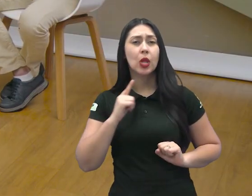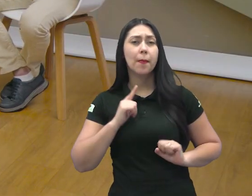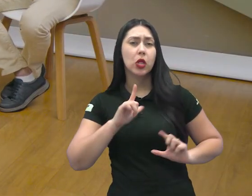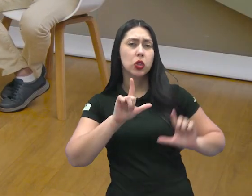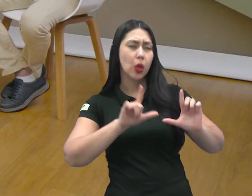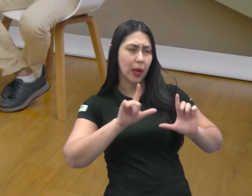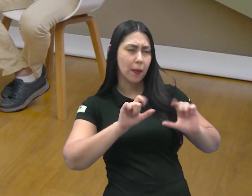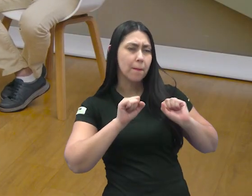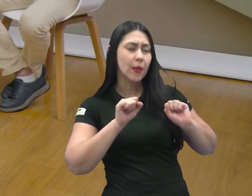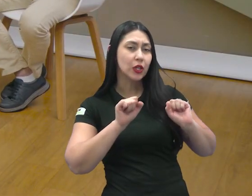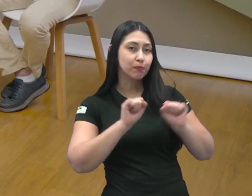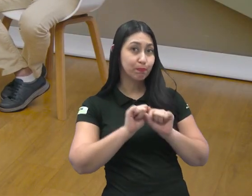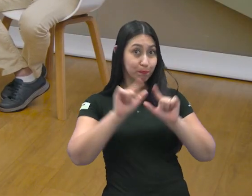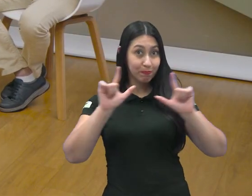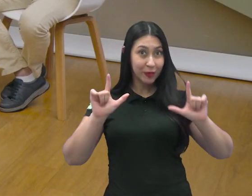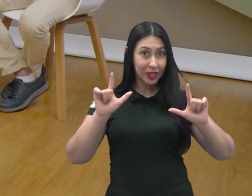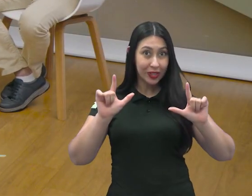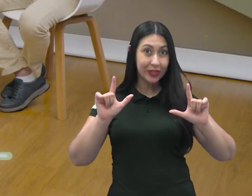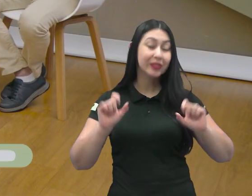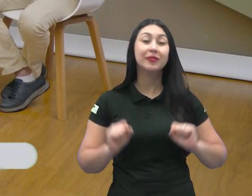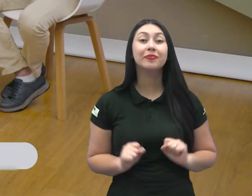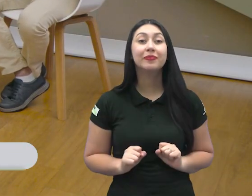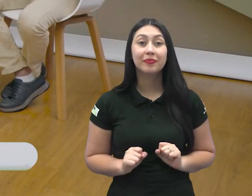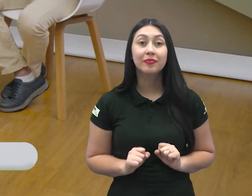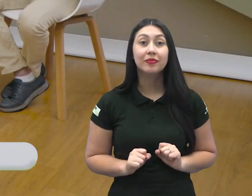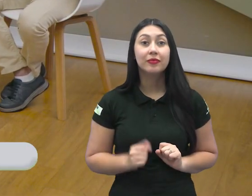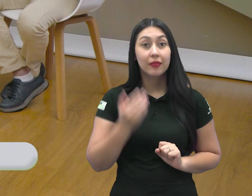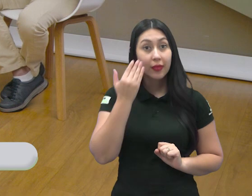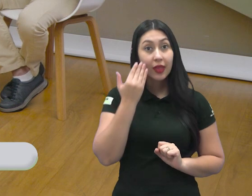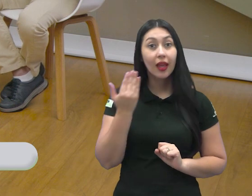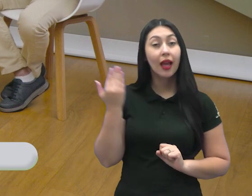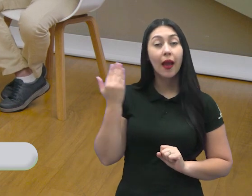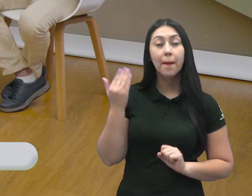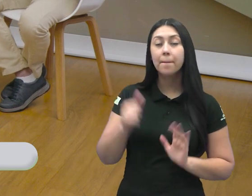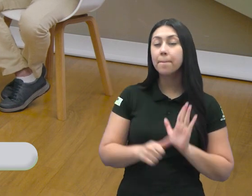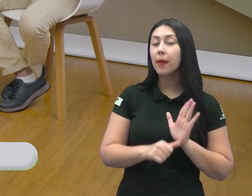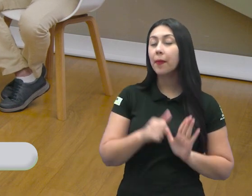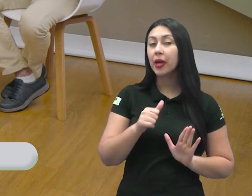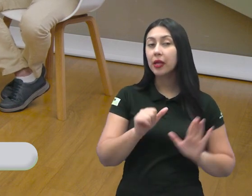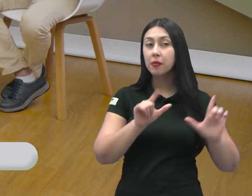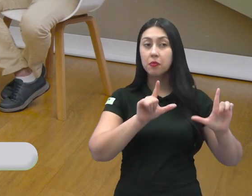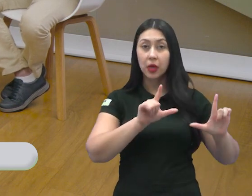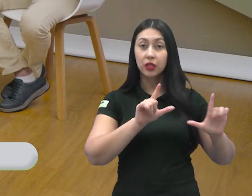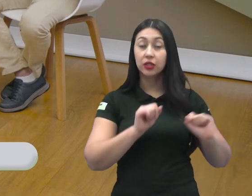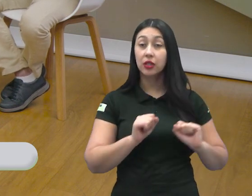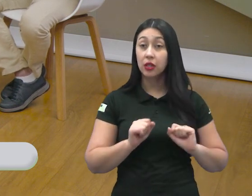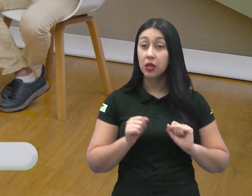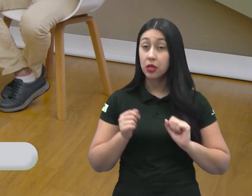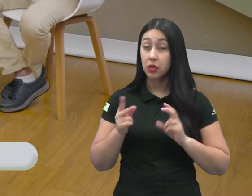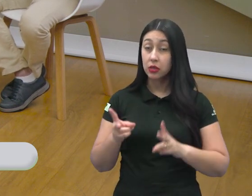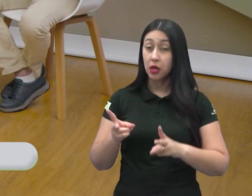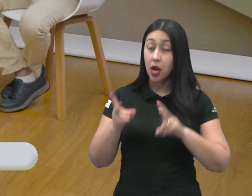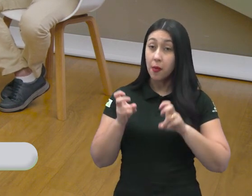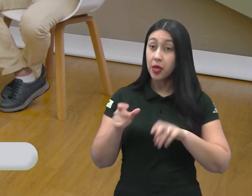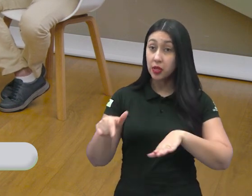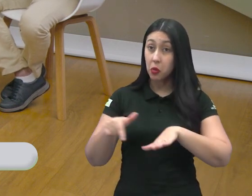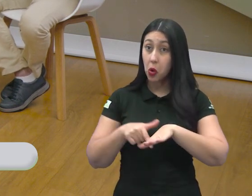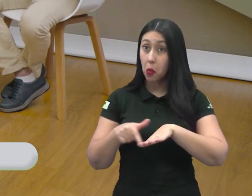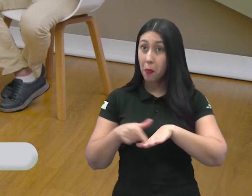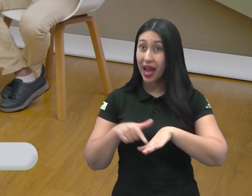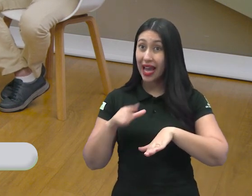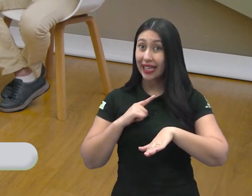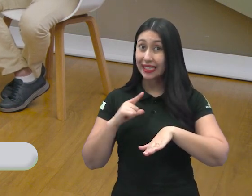favor, coloca aqui pra gente. Aí, doutor, vamos falar dessa primeira imagem. Essa primeira imagem mostra um pé que tem